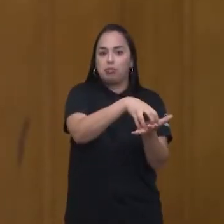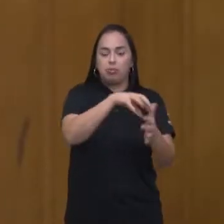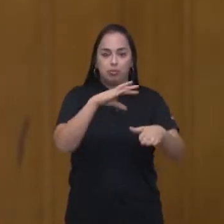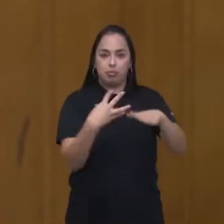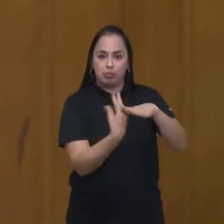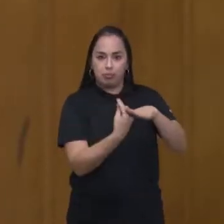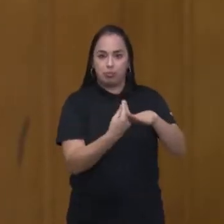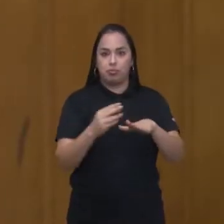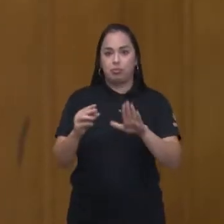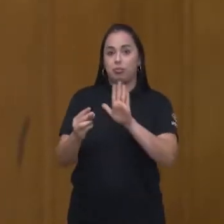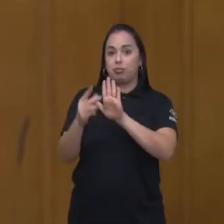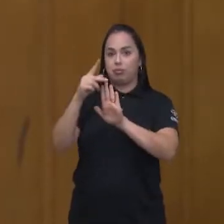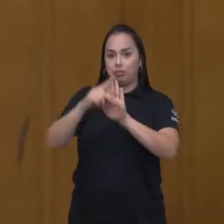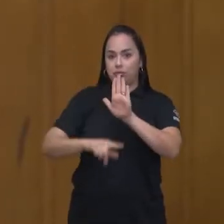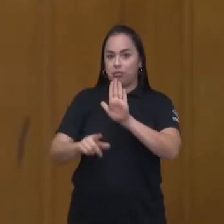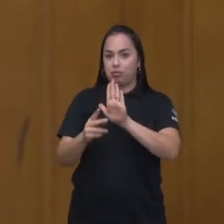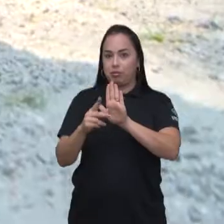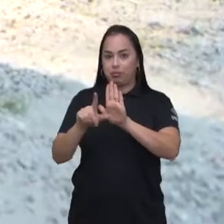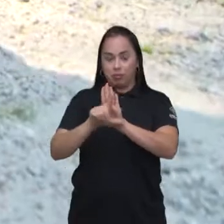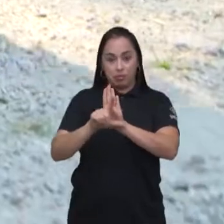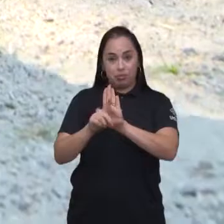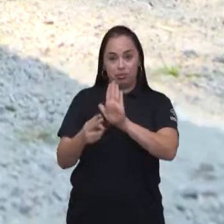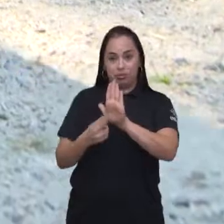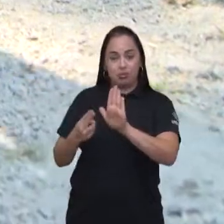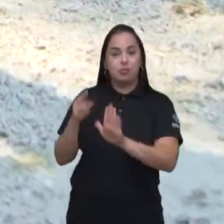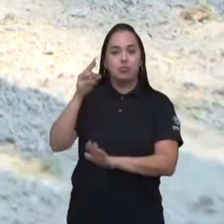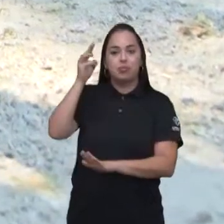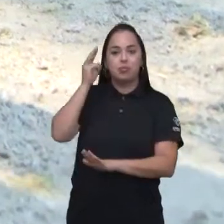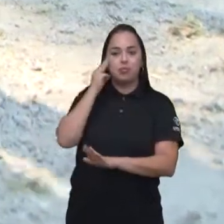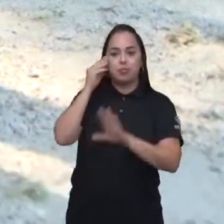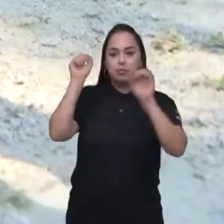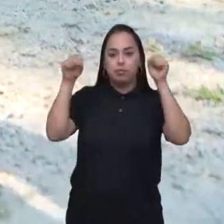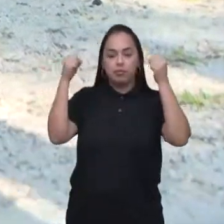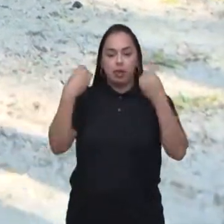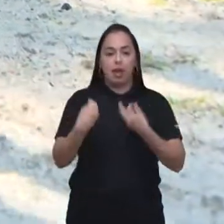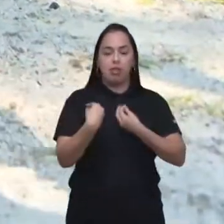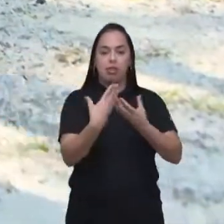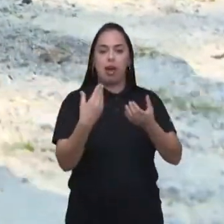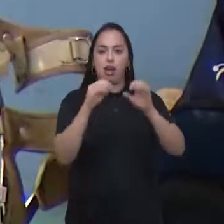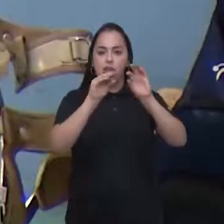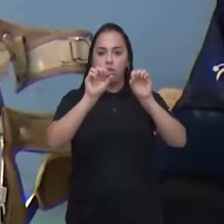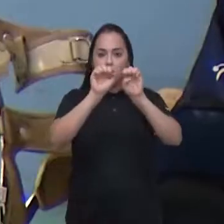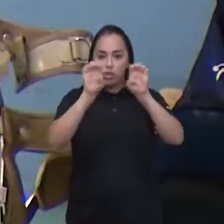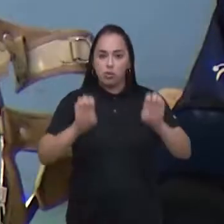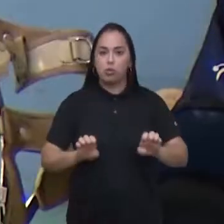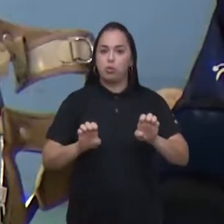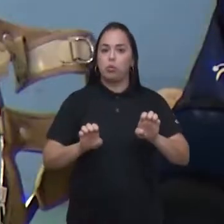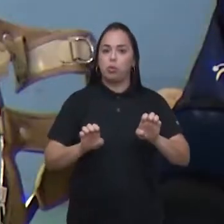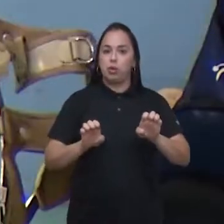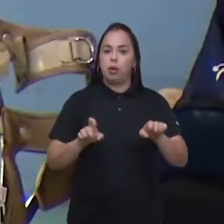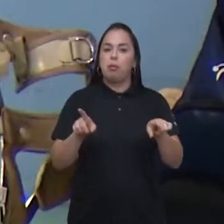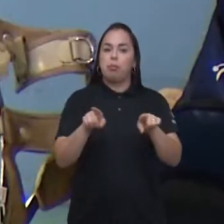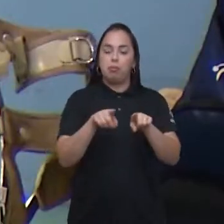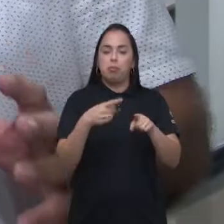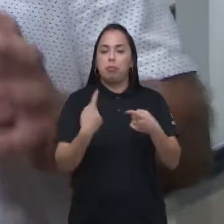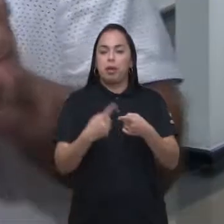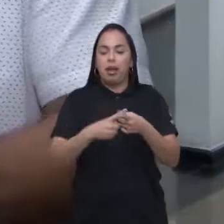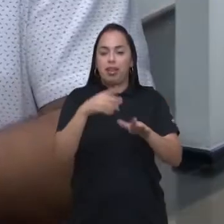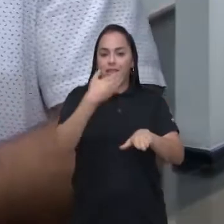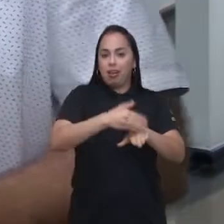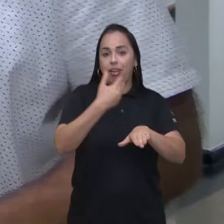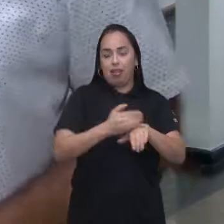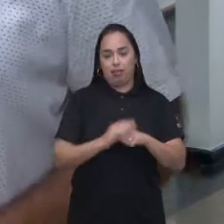vereador Marcão da academia ao autor da proposta a intenção é oferecer a estrutura necessária para a preparação dos atletas